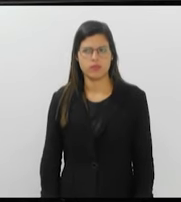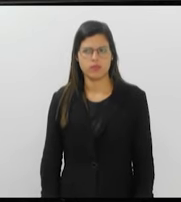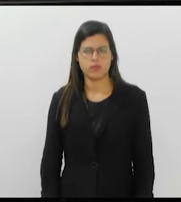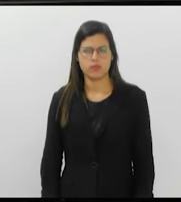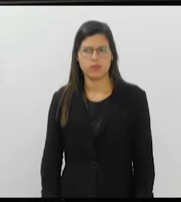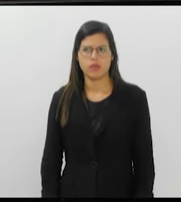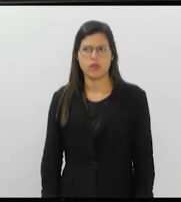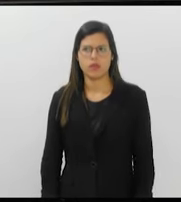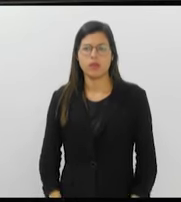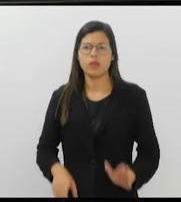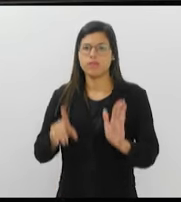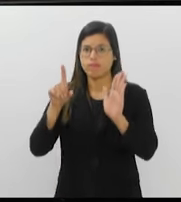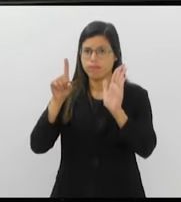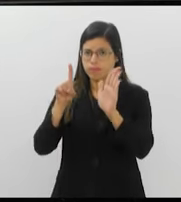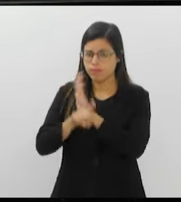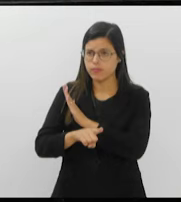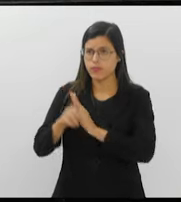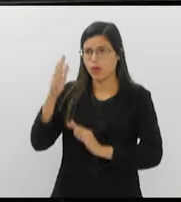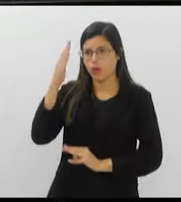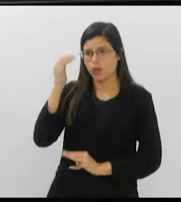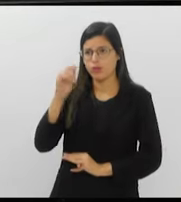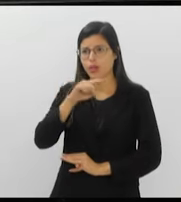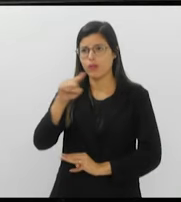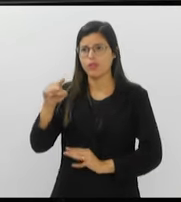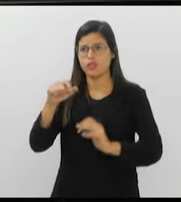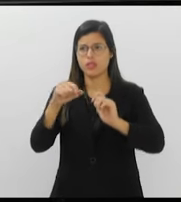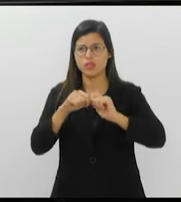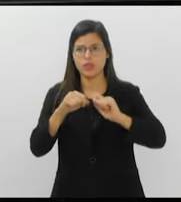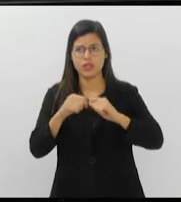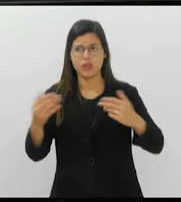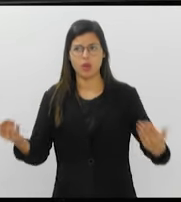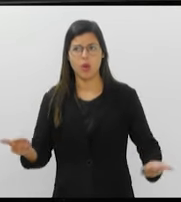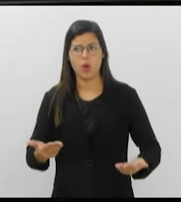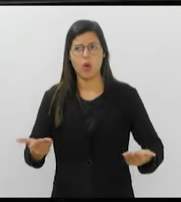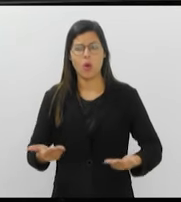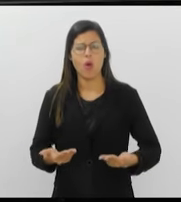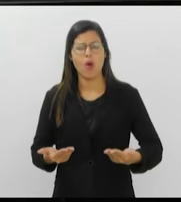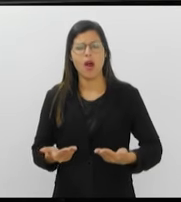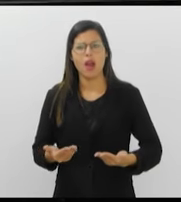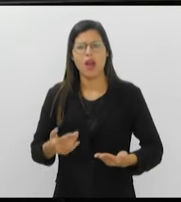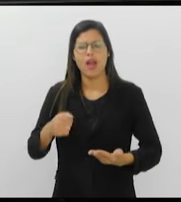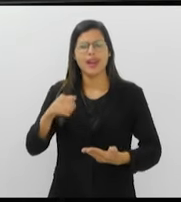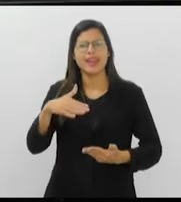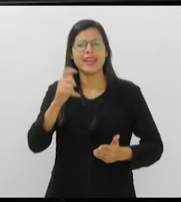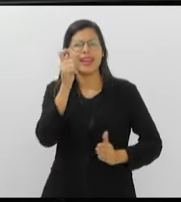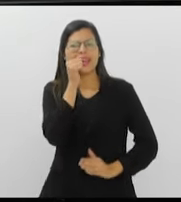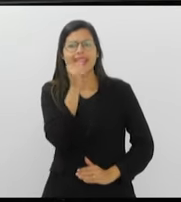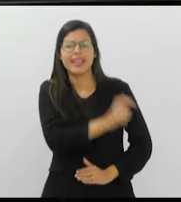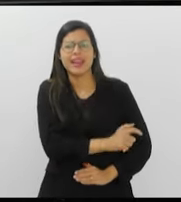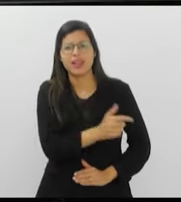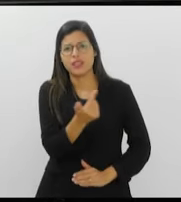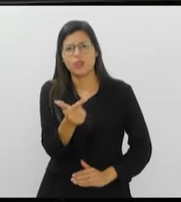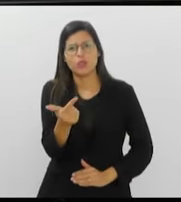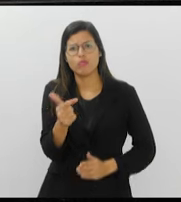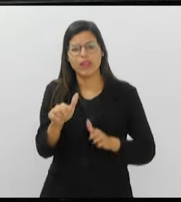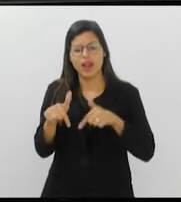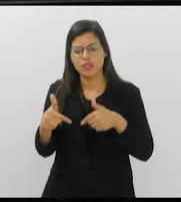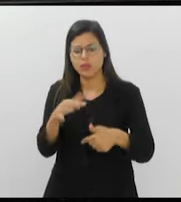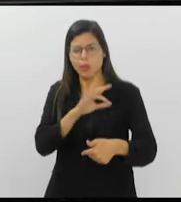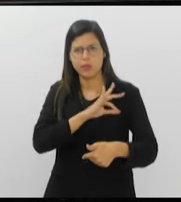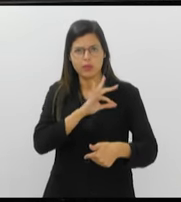É a pergunta que eu sei que vocês estão fazendo agora. A quem interessa que não tenhamos operações